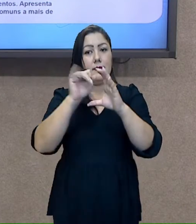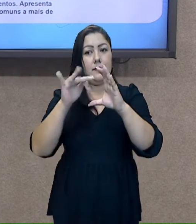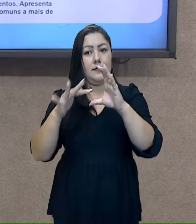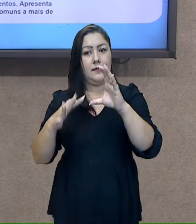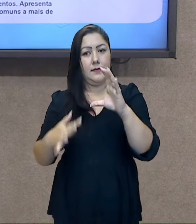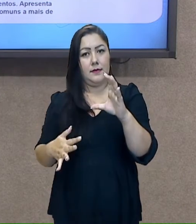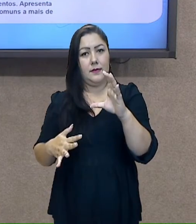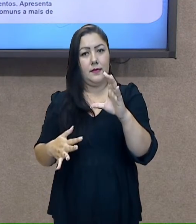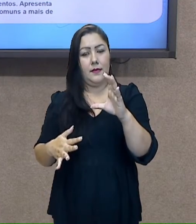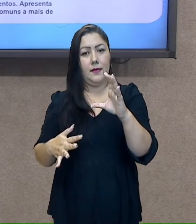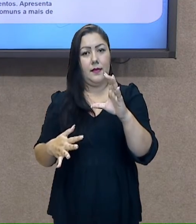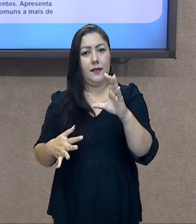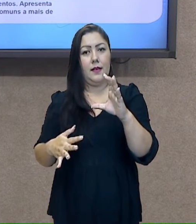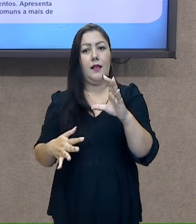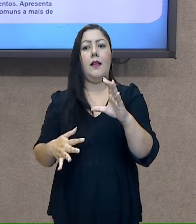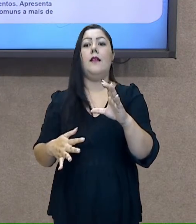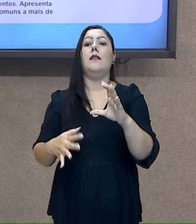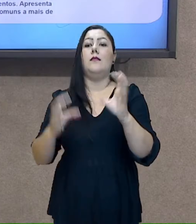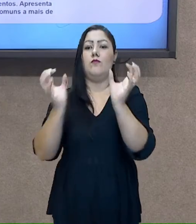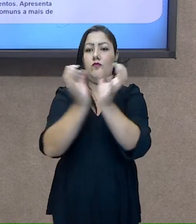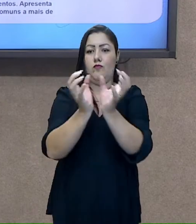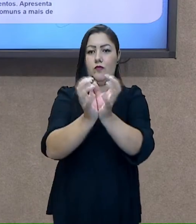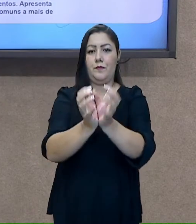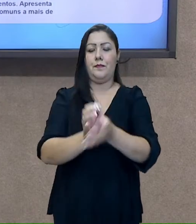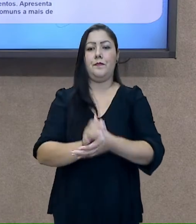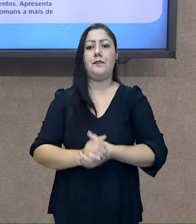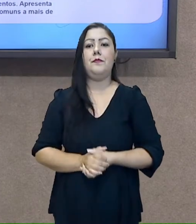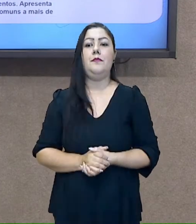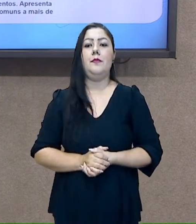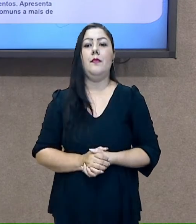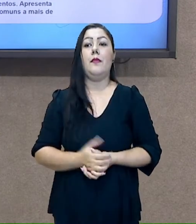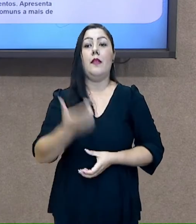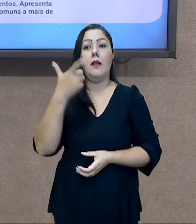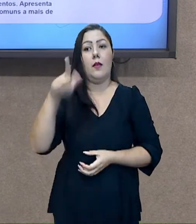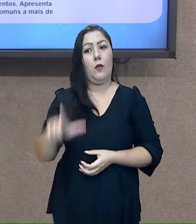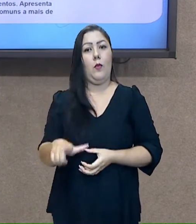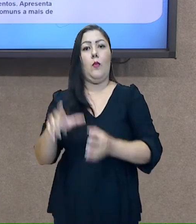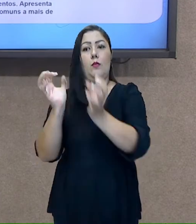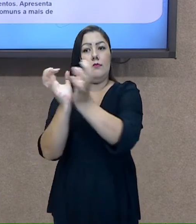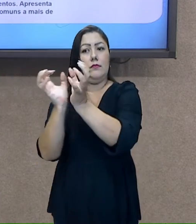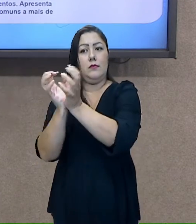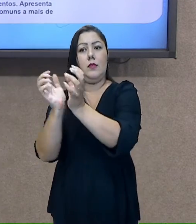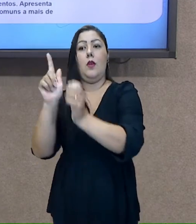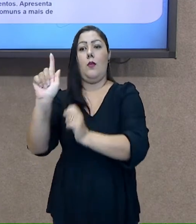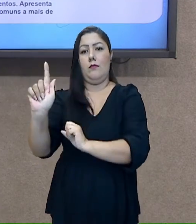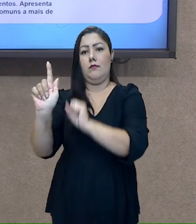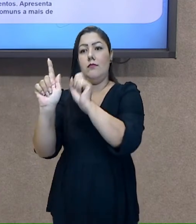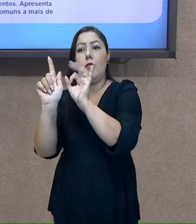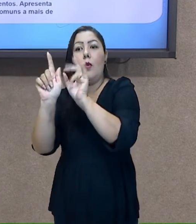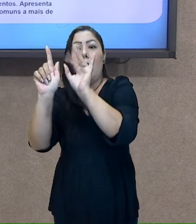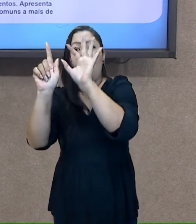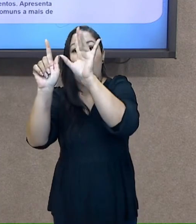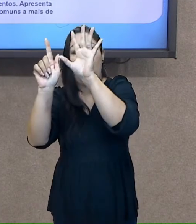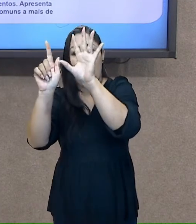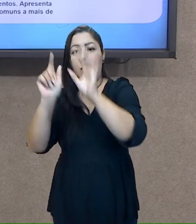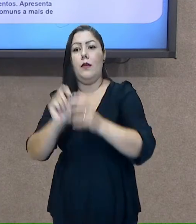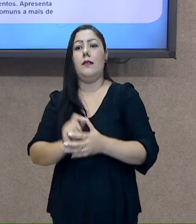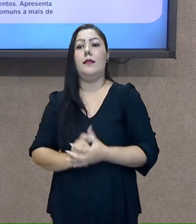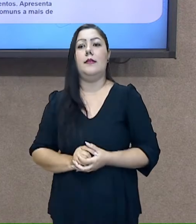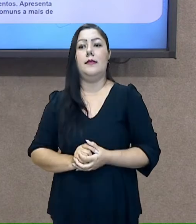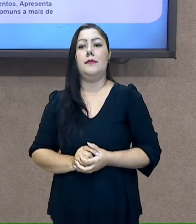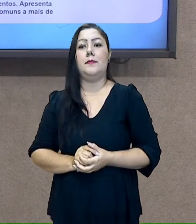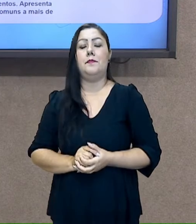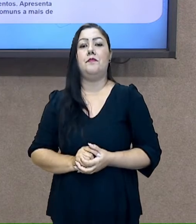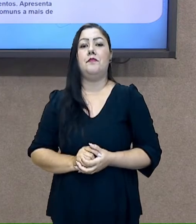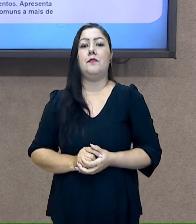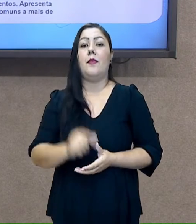se encontram neste grupo. E o outro grupo dos gases nobres.